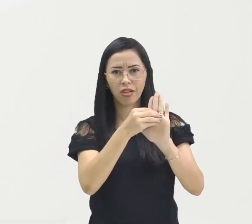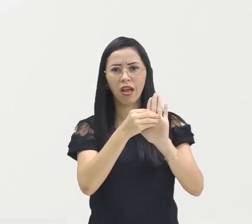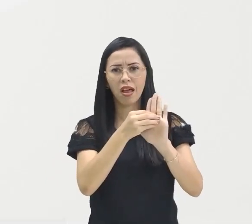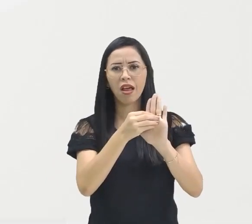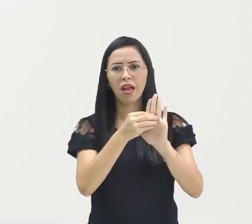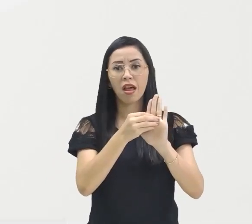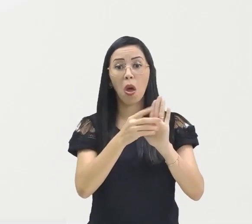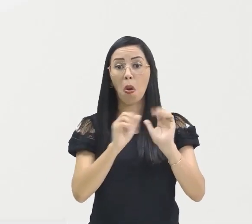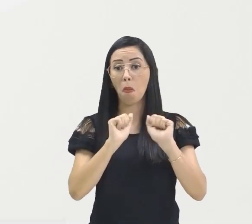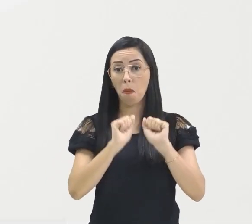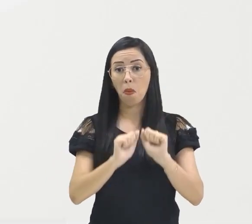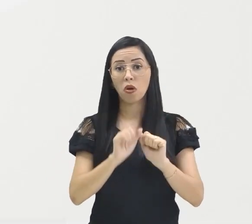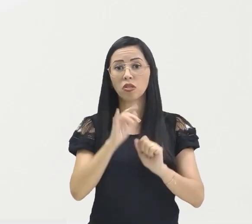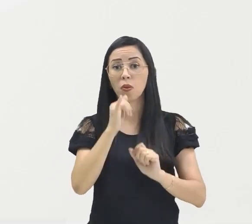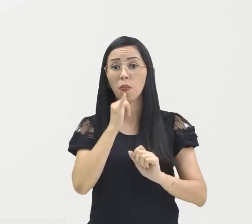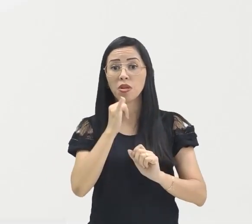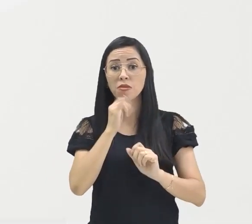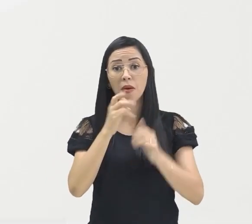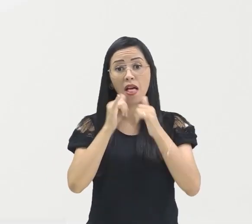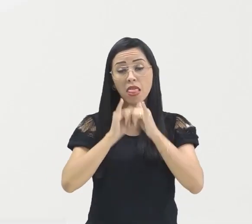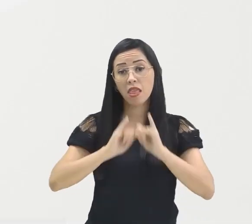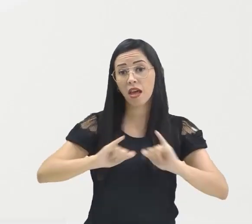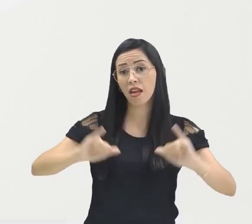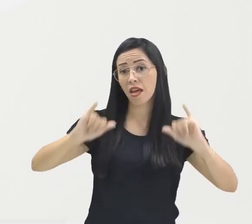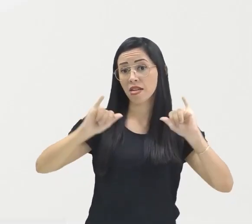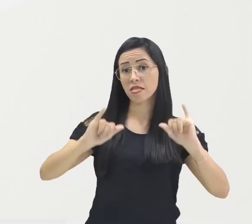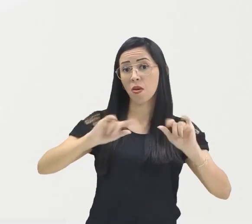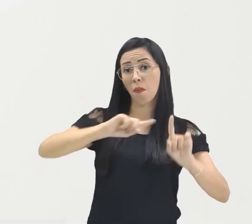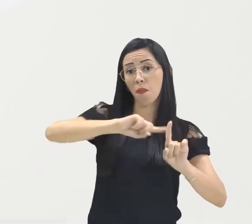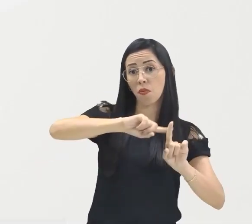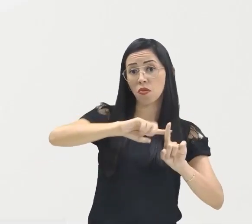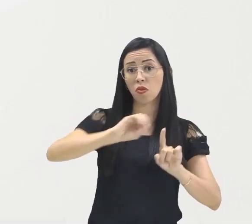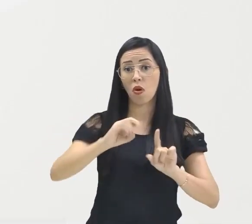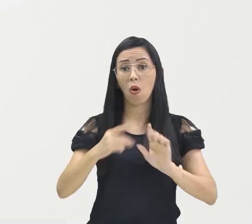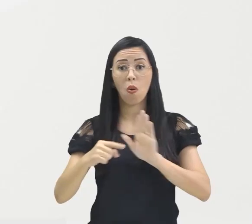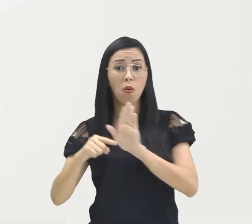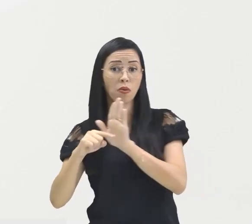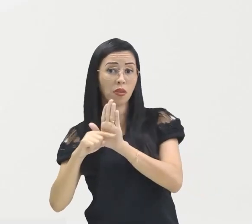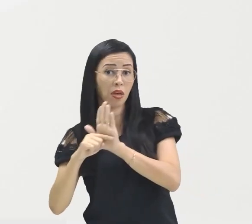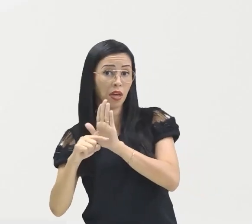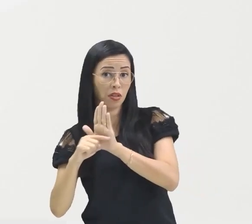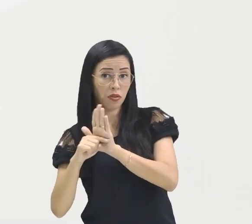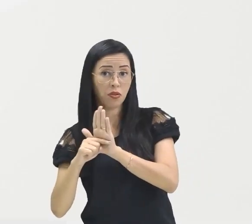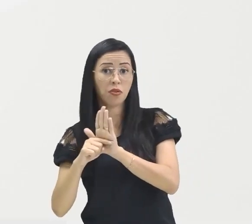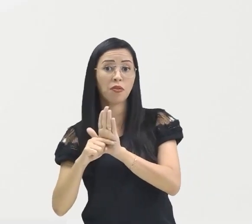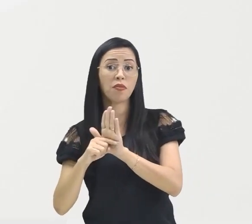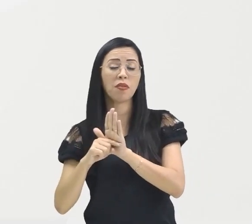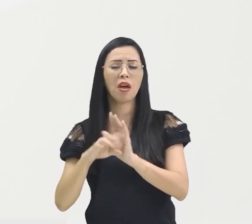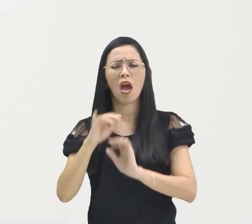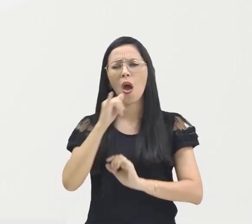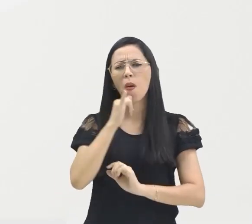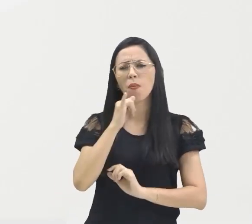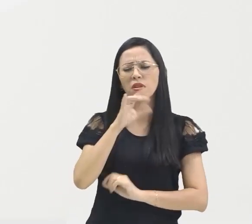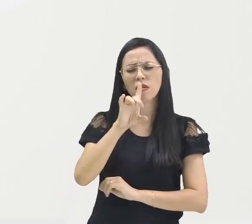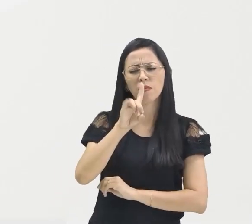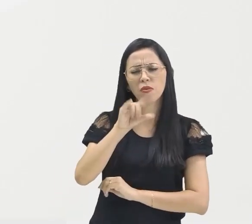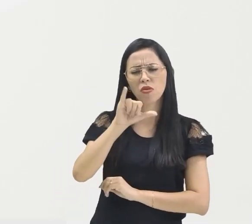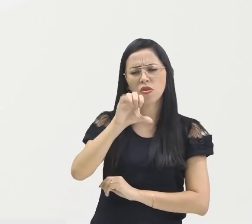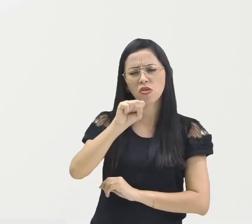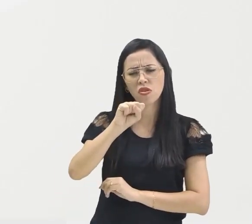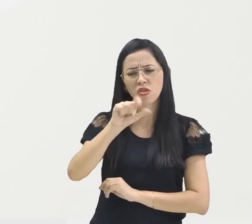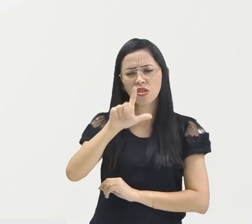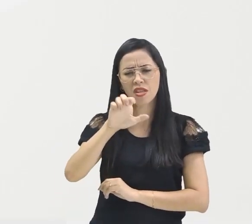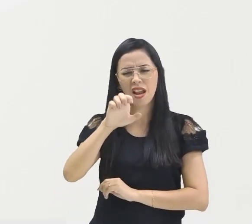declaração. Pode vir, pode ser positiva ou negativa. Ah, a dislexia é um mal que assola toda a